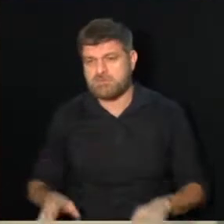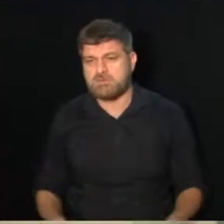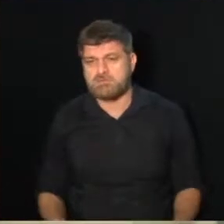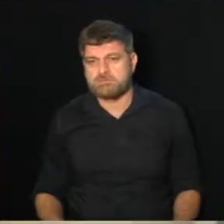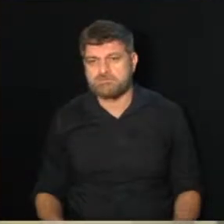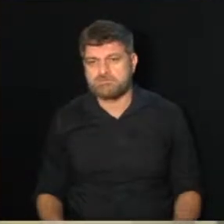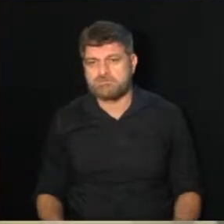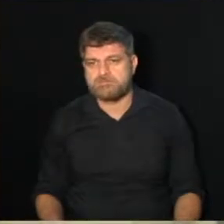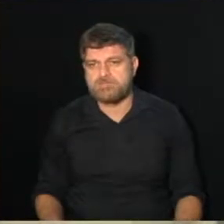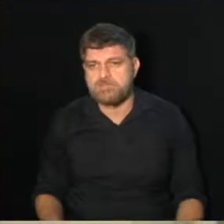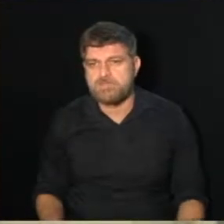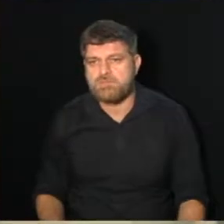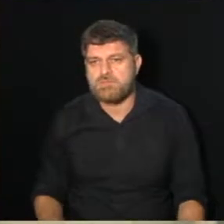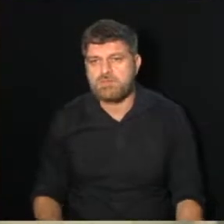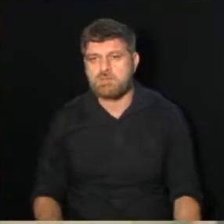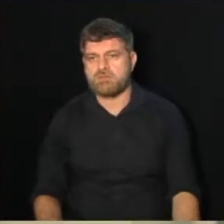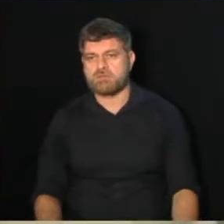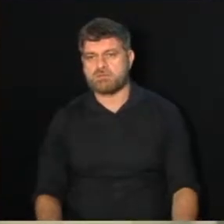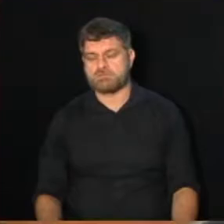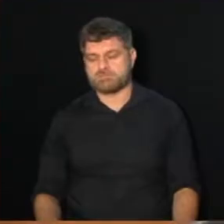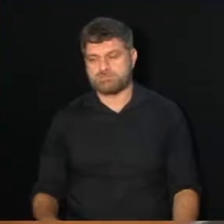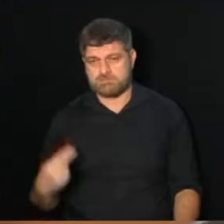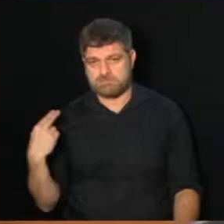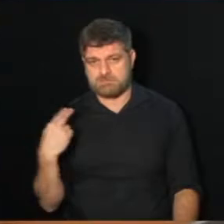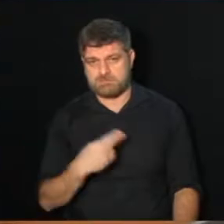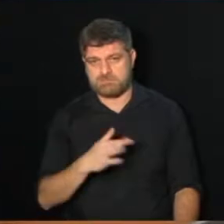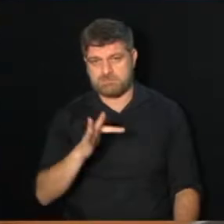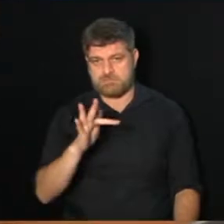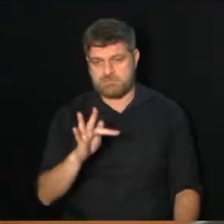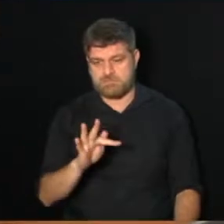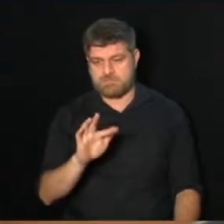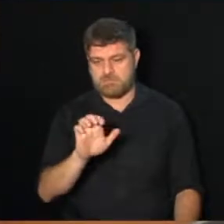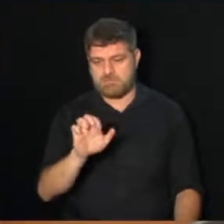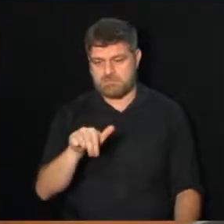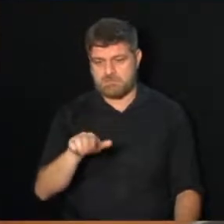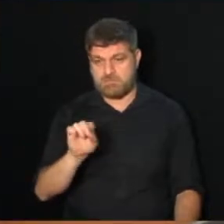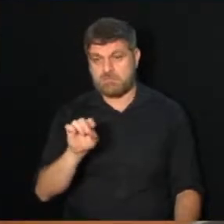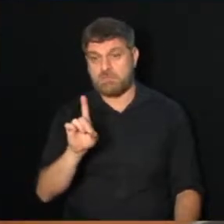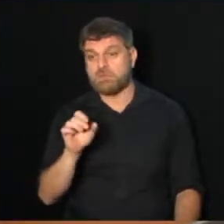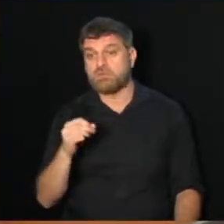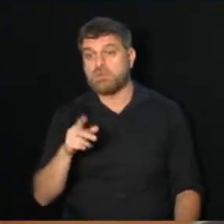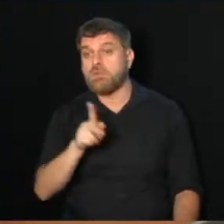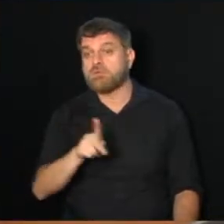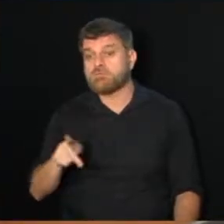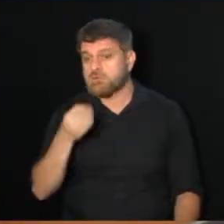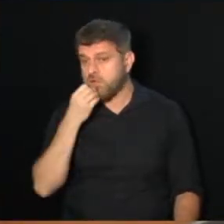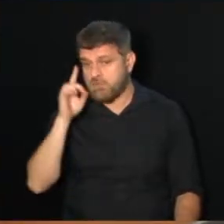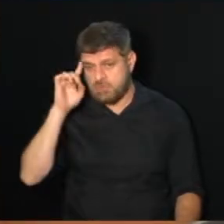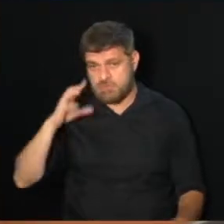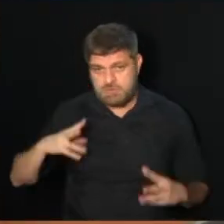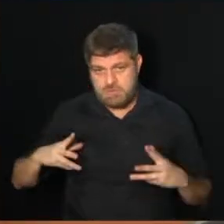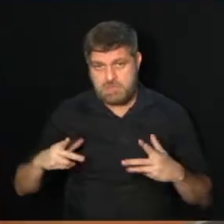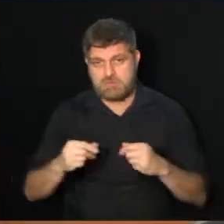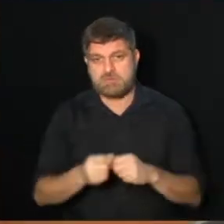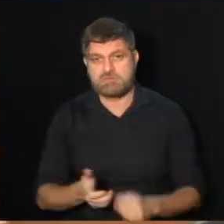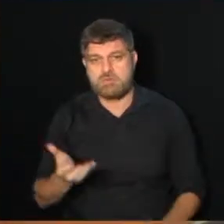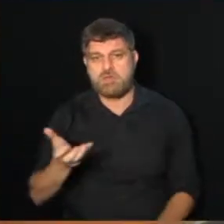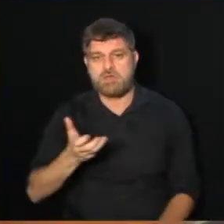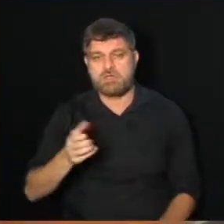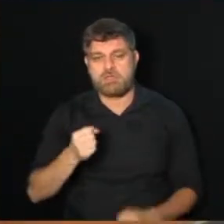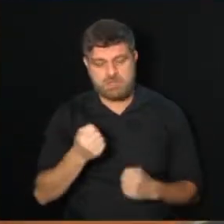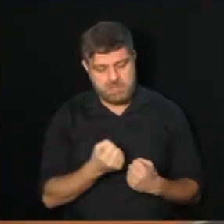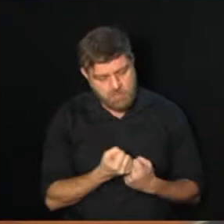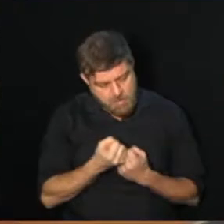palavra. Então, Fernando, por favor. Beleza. Meu nome é Fernando, eu sou professor. Bom dia a todos e a todas. Gostaria já de deixar registrado meu